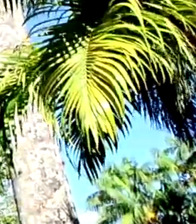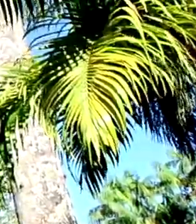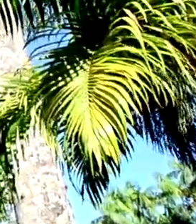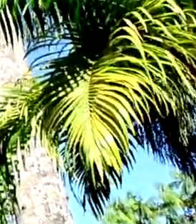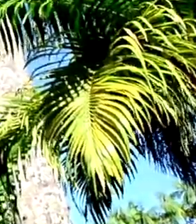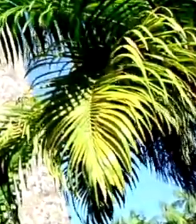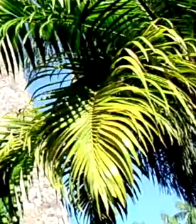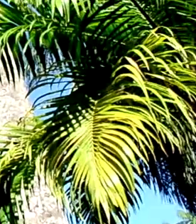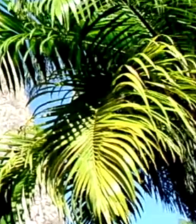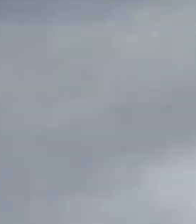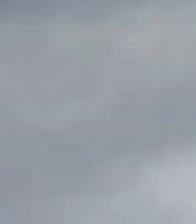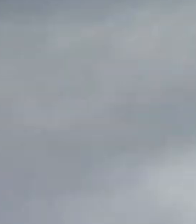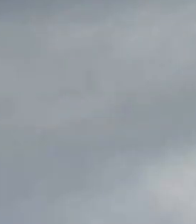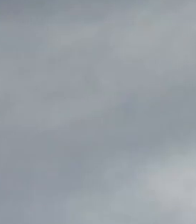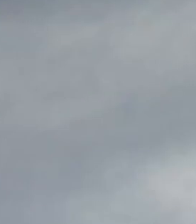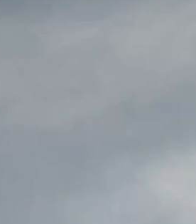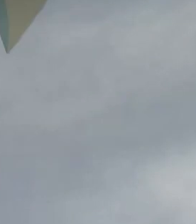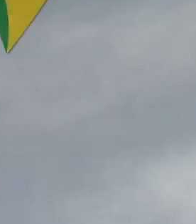Legenda